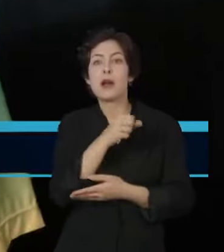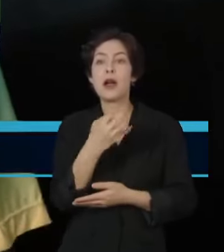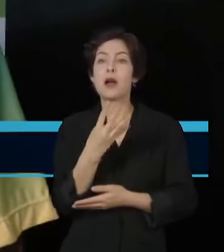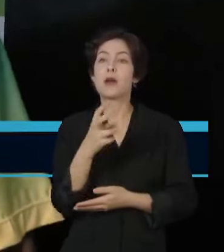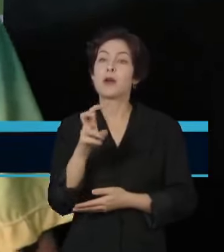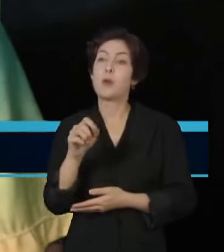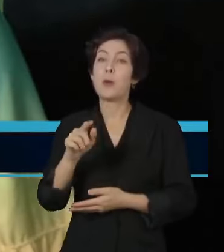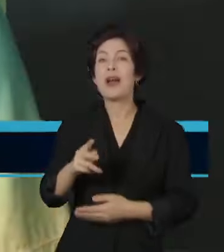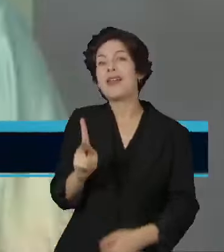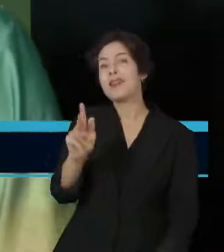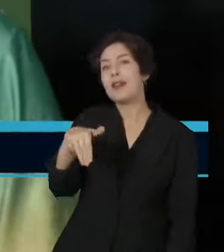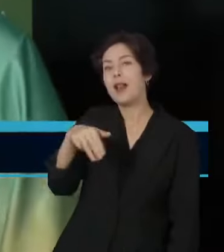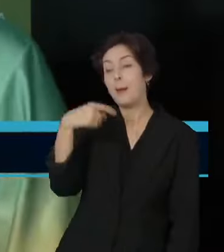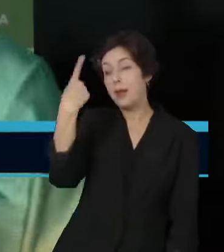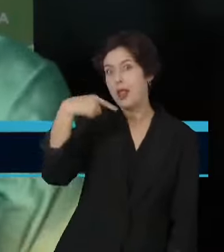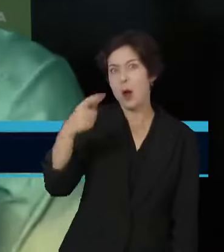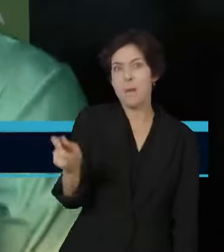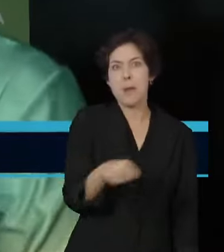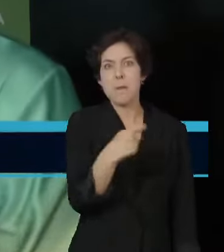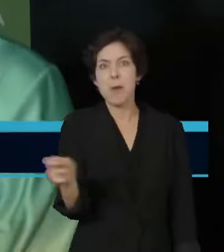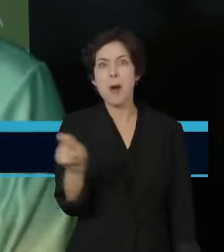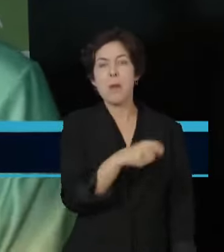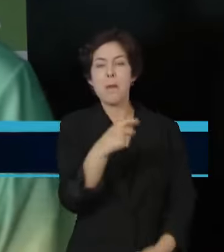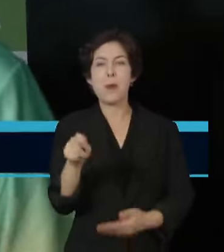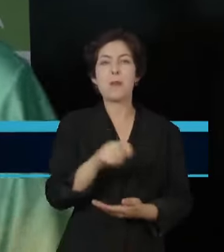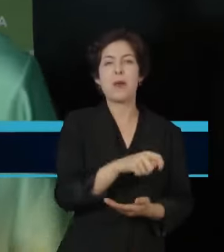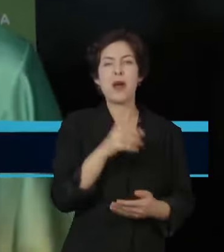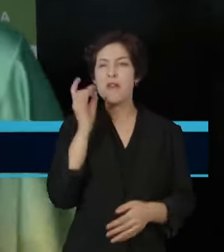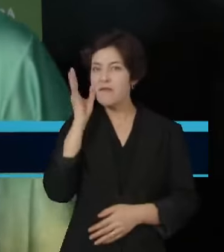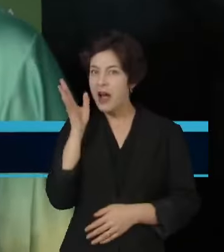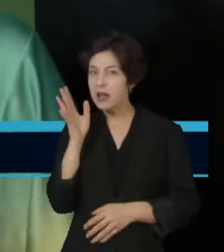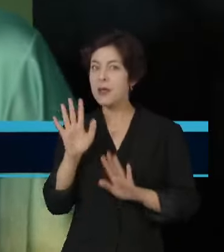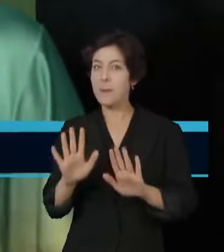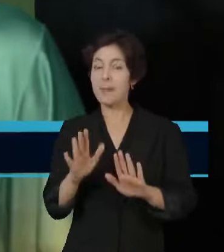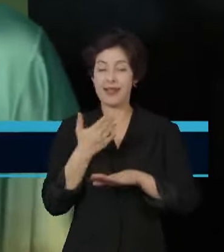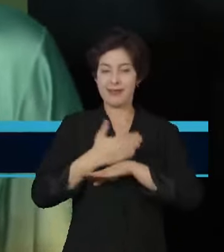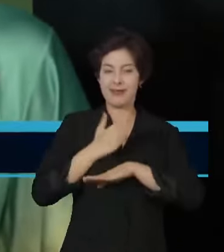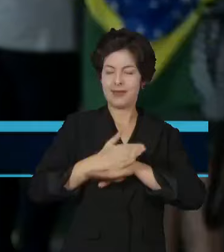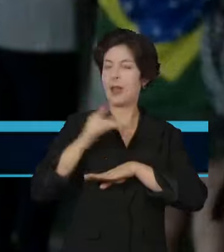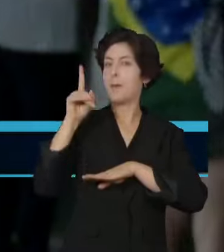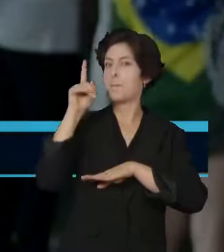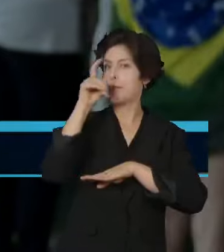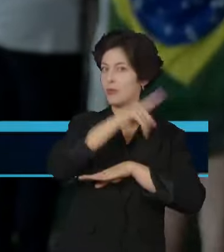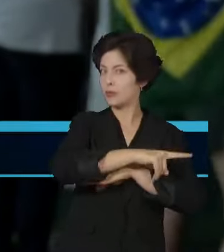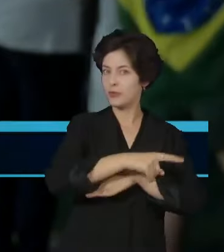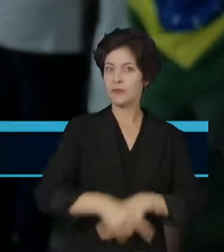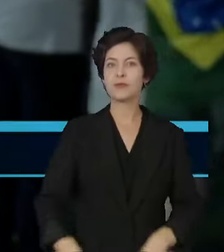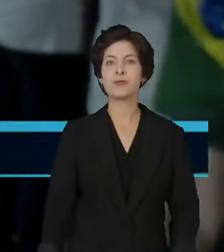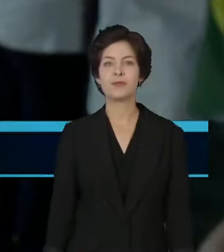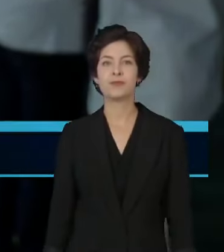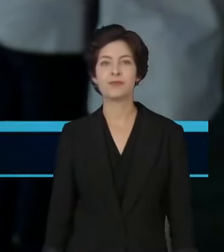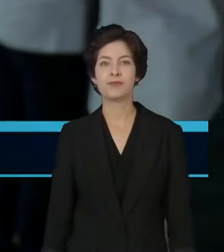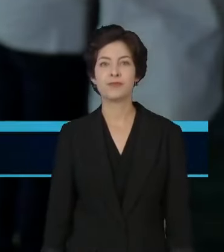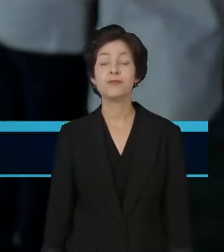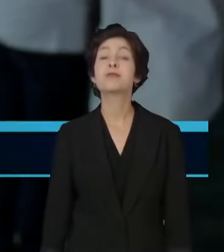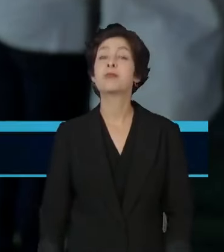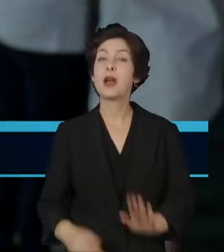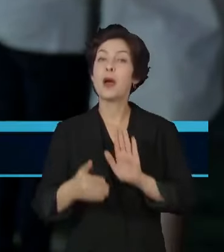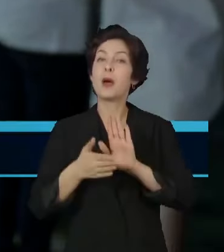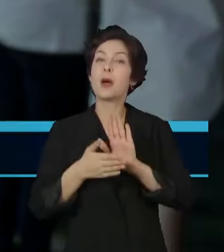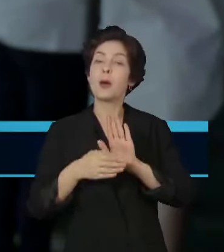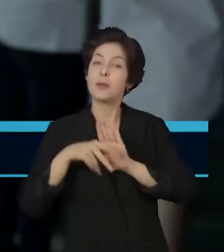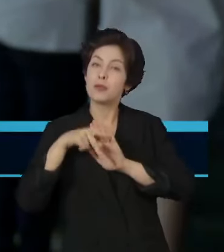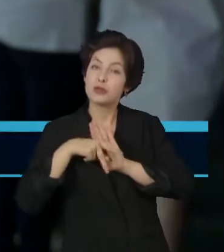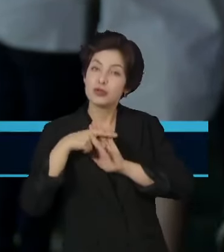km por hora. Eu brinco que jogar é fácil, mas treinar é muito difícil. Foi em um projeto social que o carioca